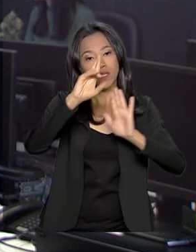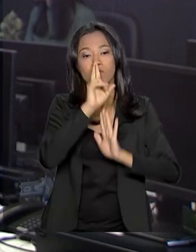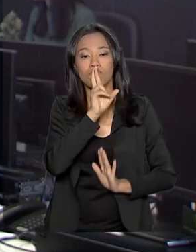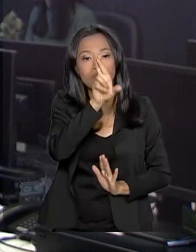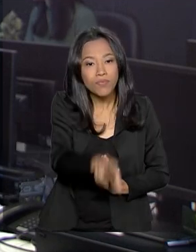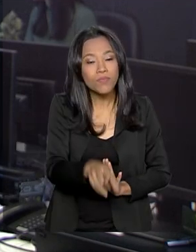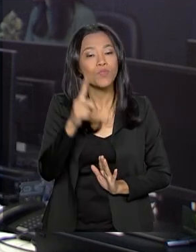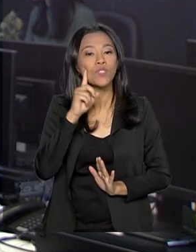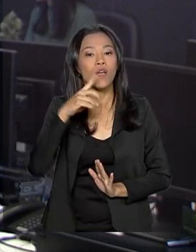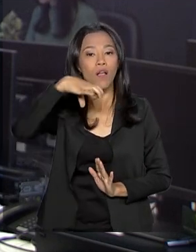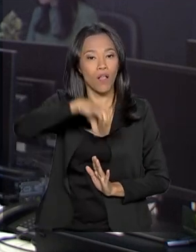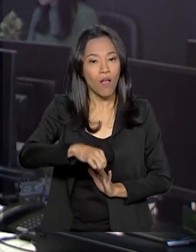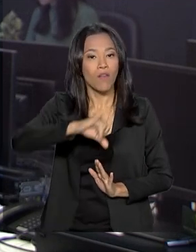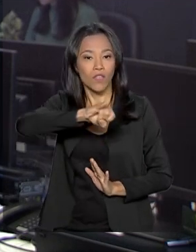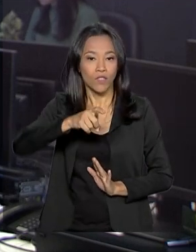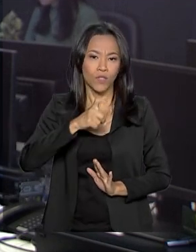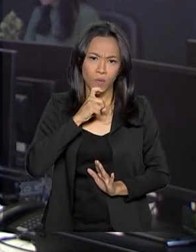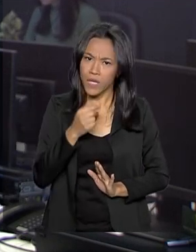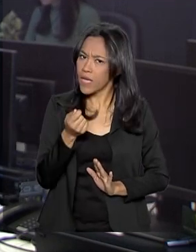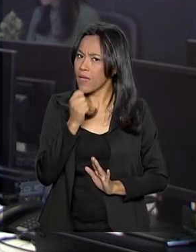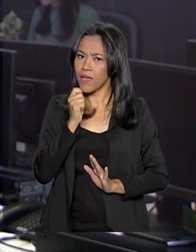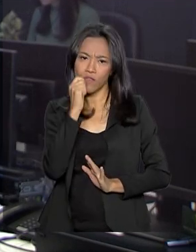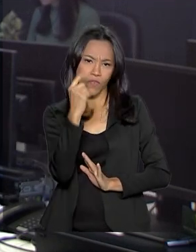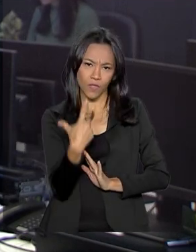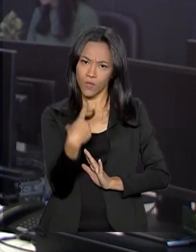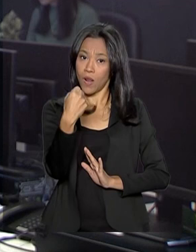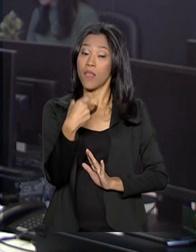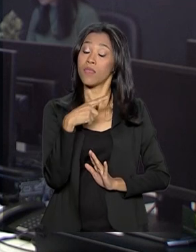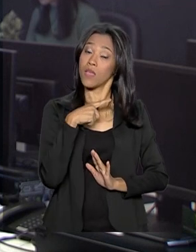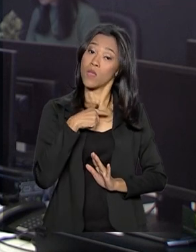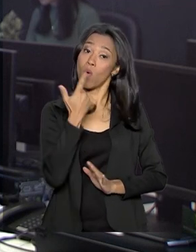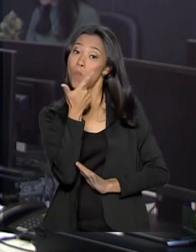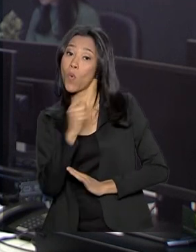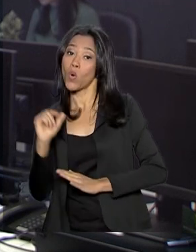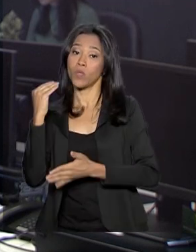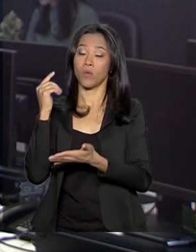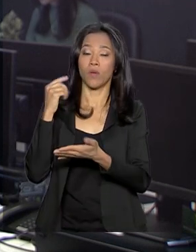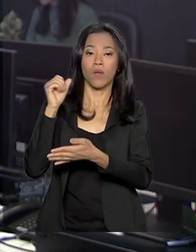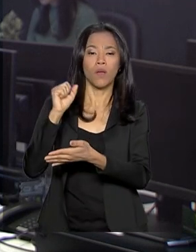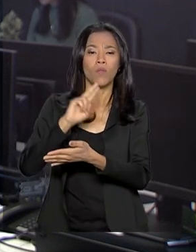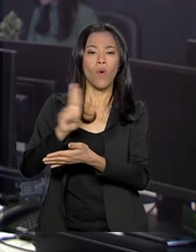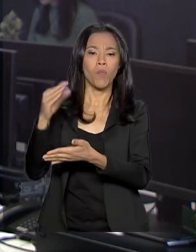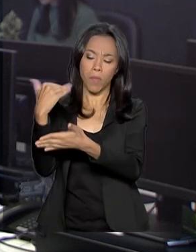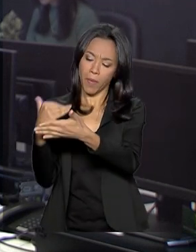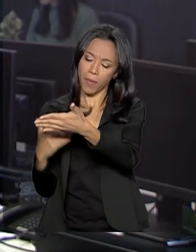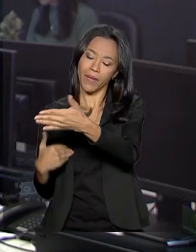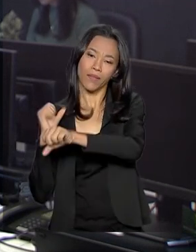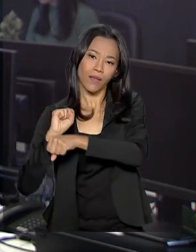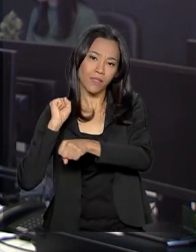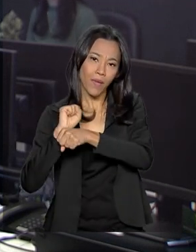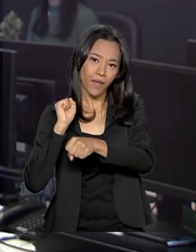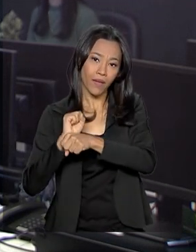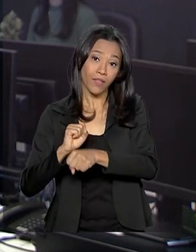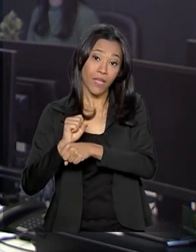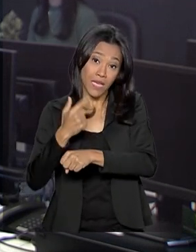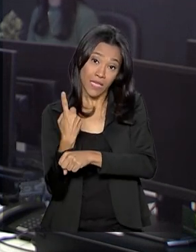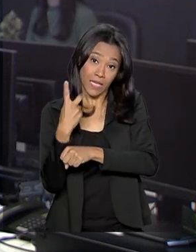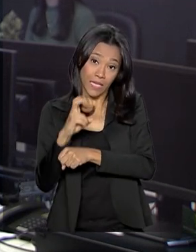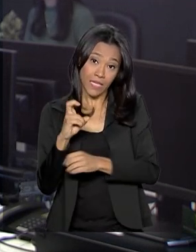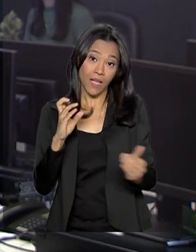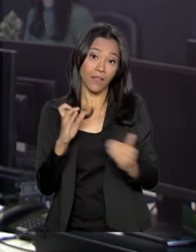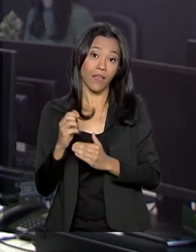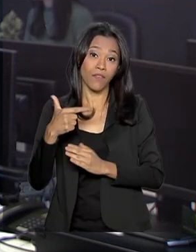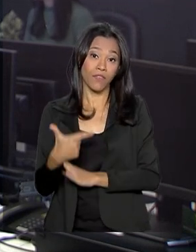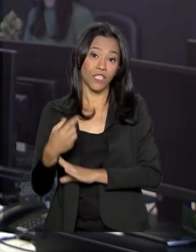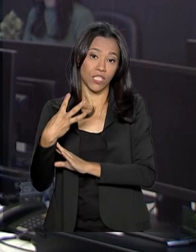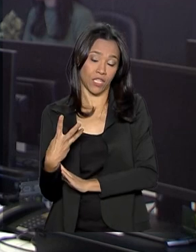julho que não for selecionado será incluído automaticamente na lista de espera que será divulgada entre 15 e 23 de julho para se